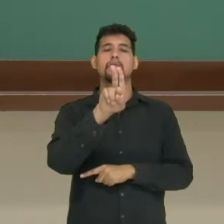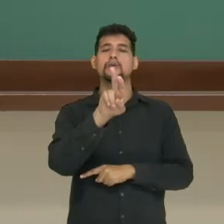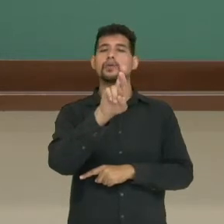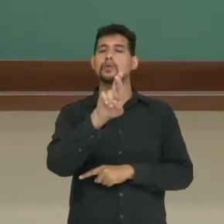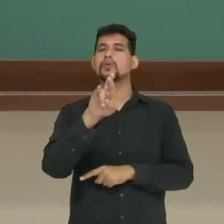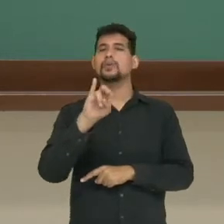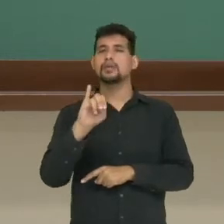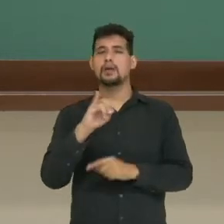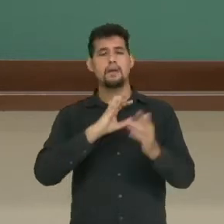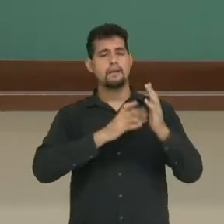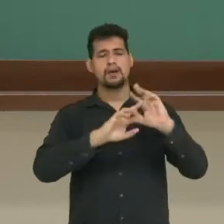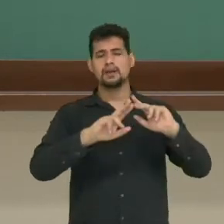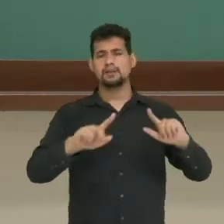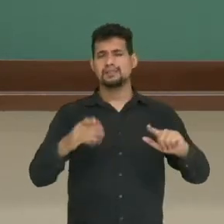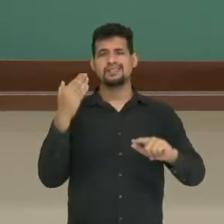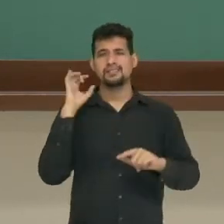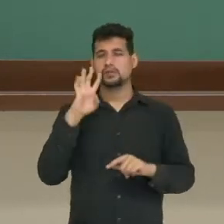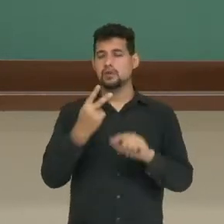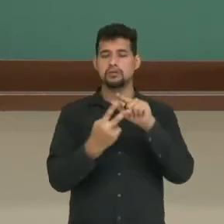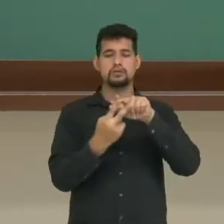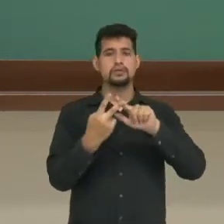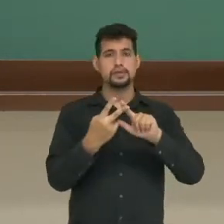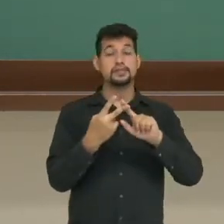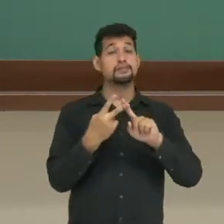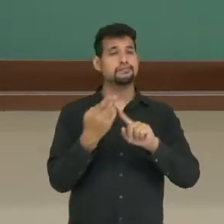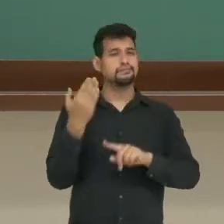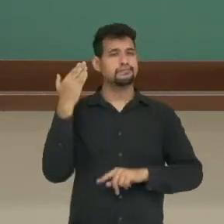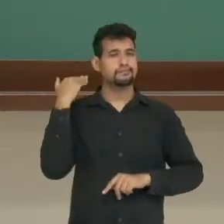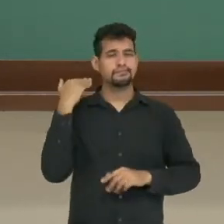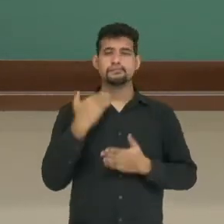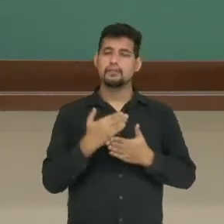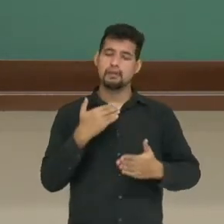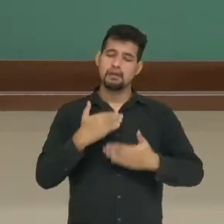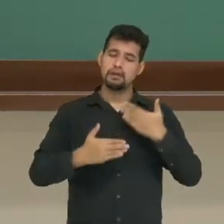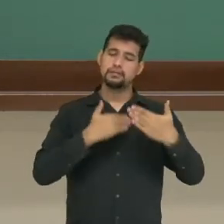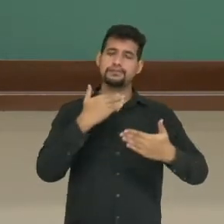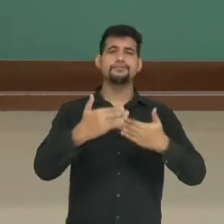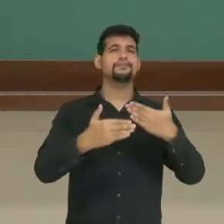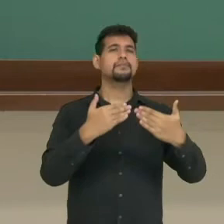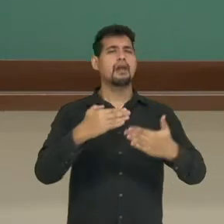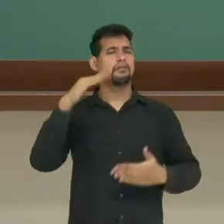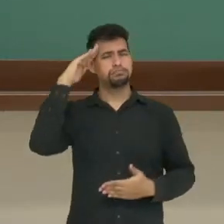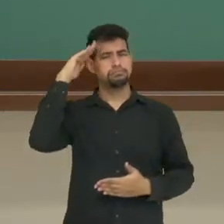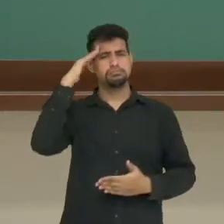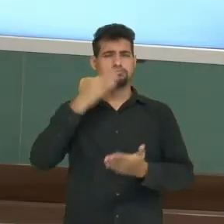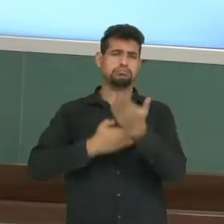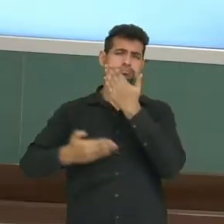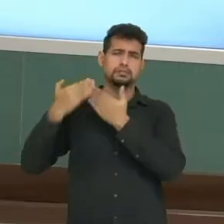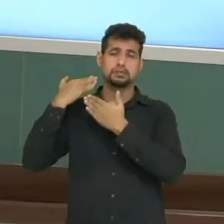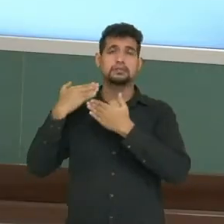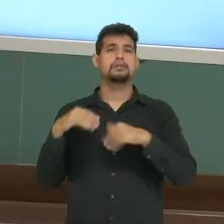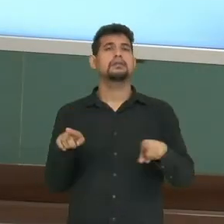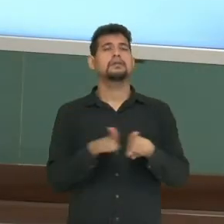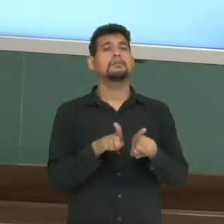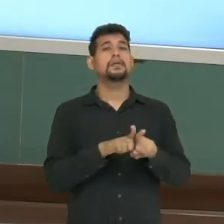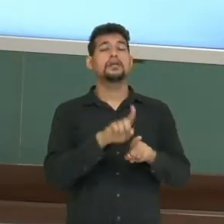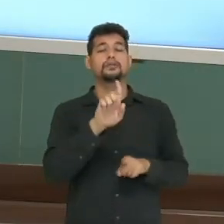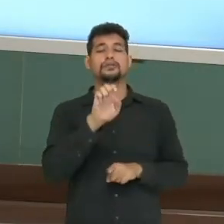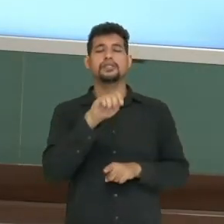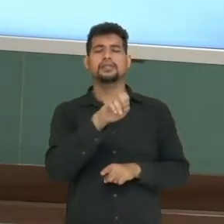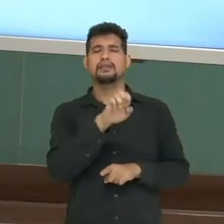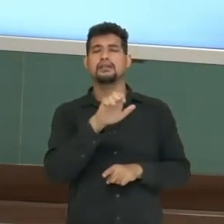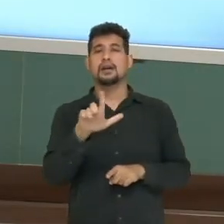pluripartidarismo, muito diferente apenas dos dois partidos lá do período da ditadura militar. O general João